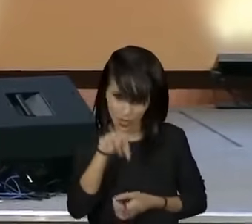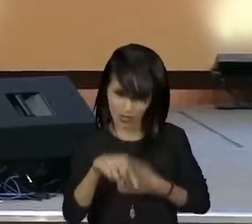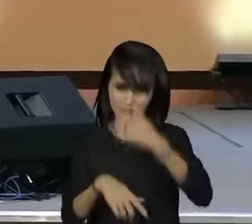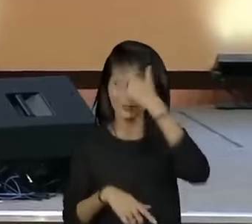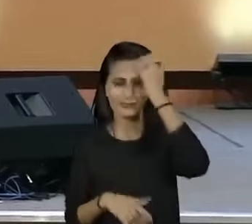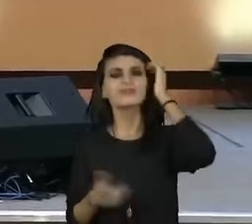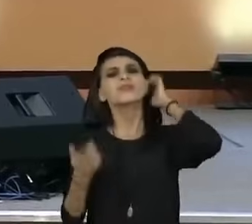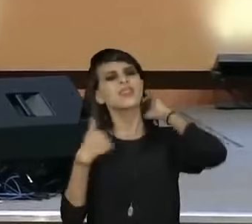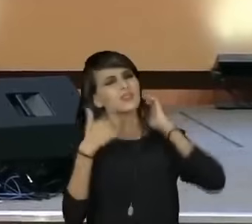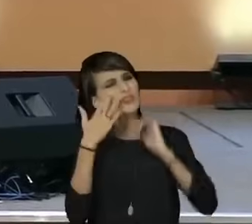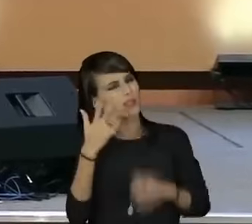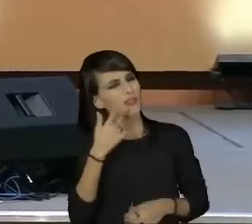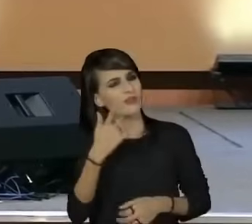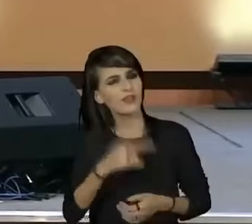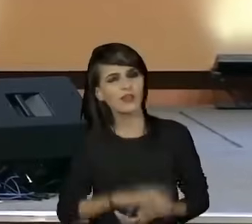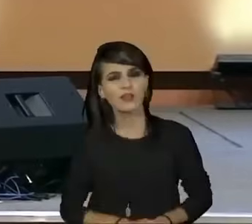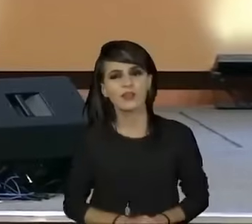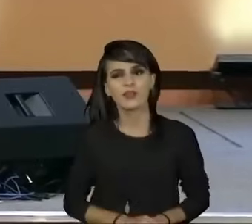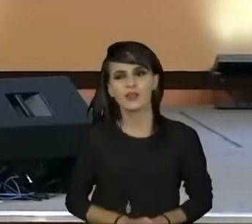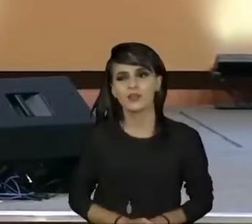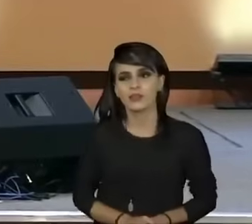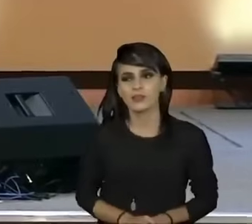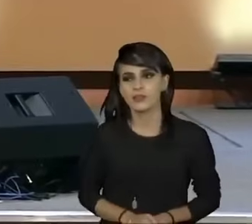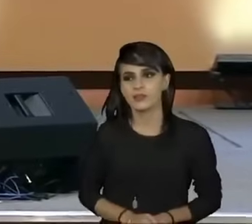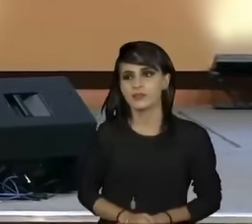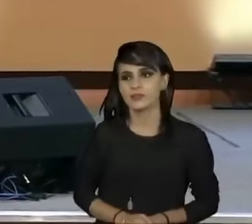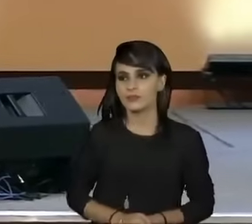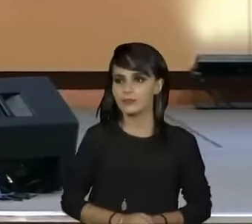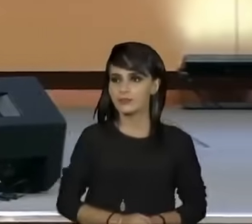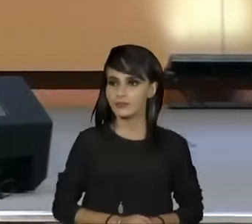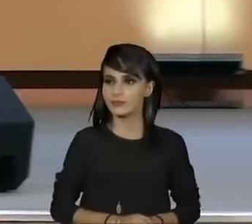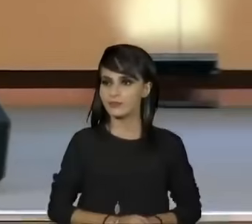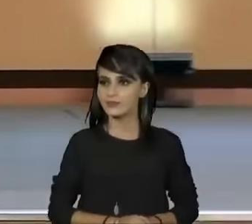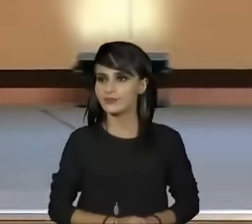sei que que eu tô falando irmão tá